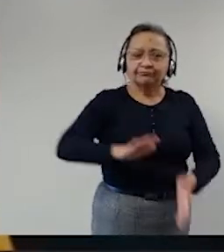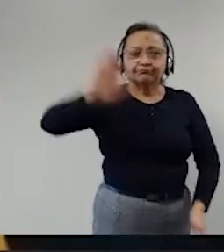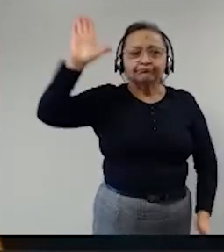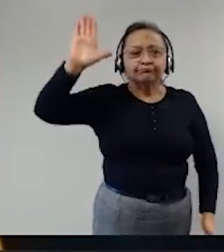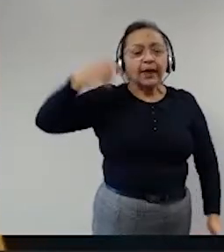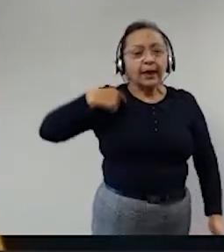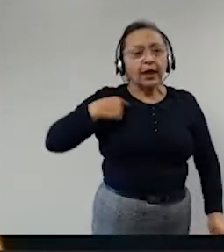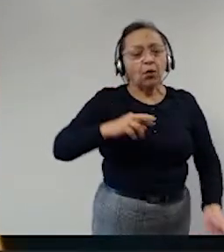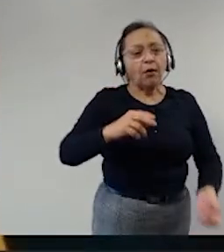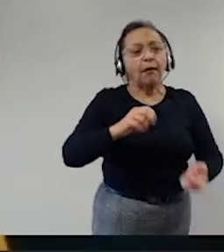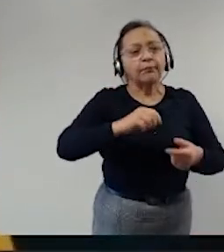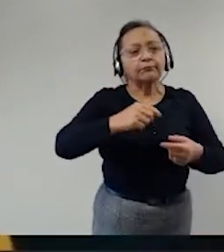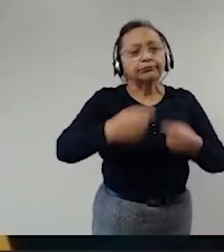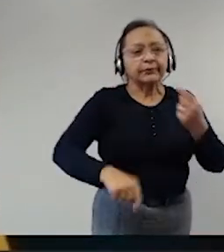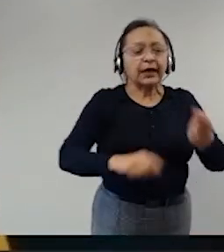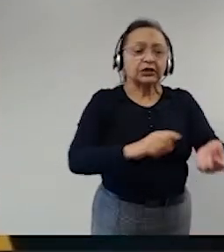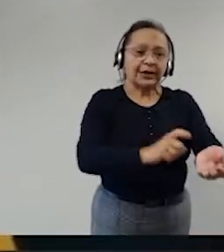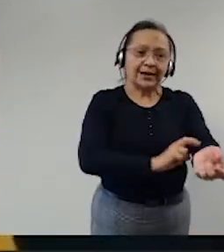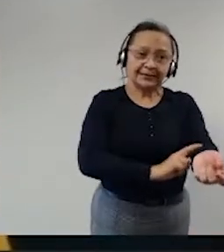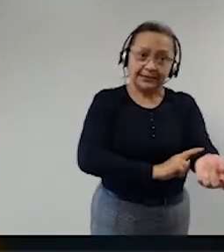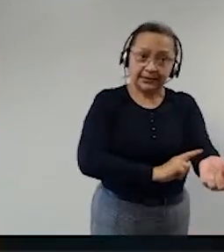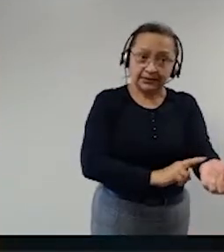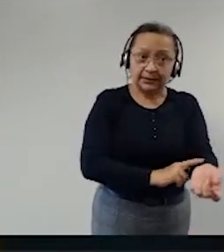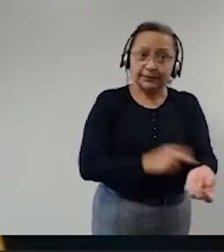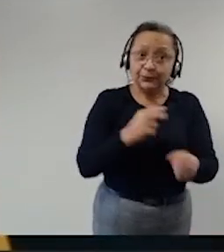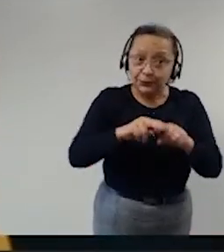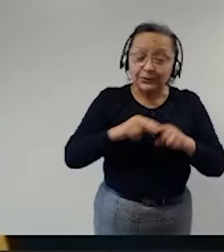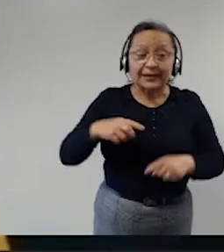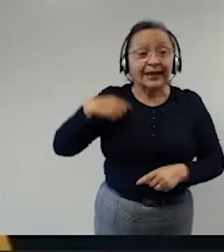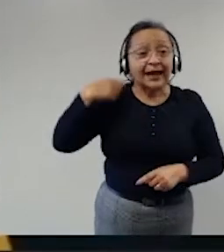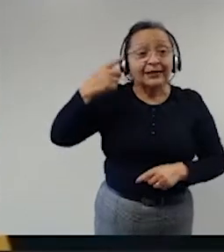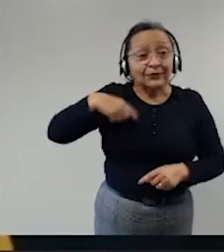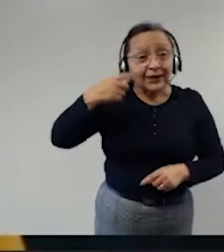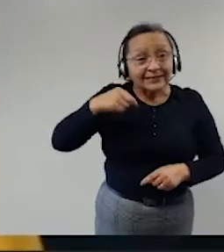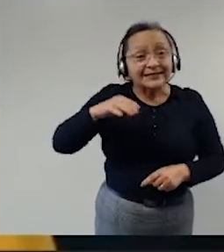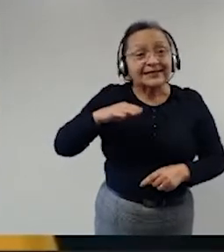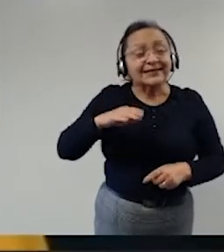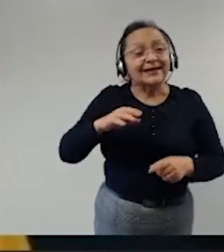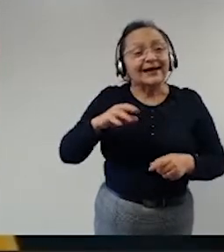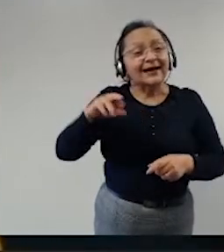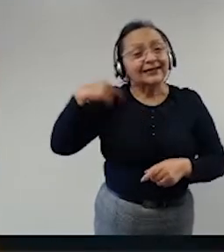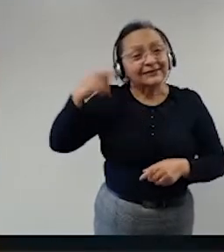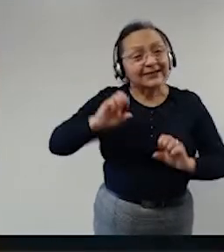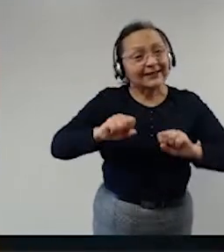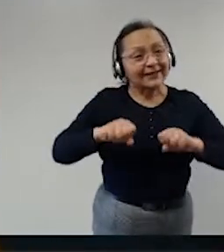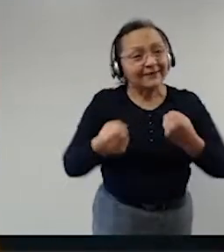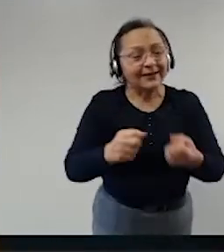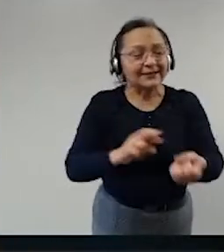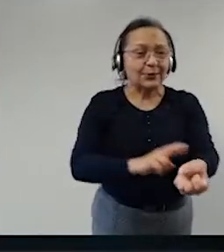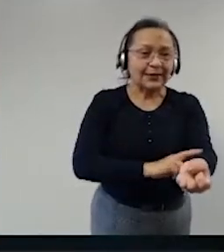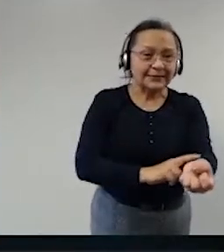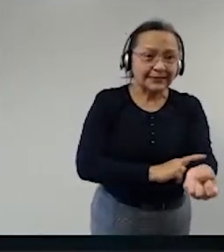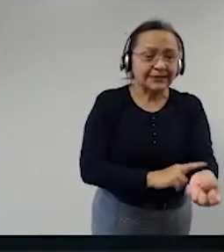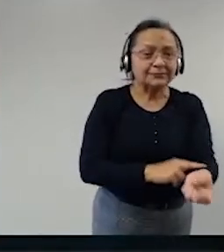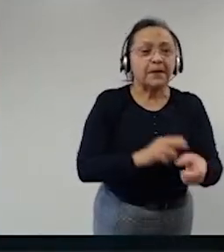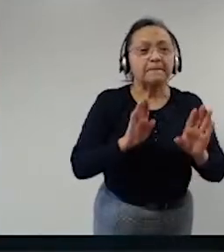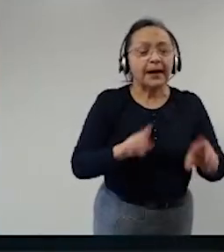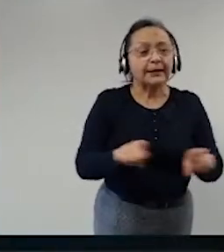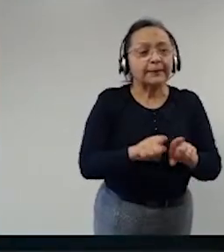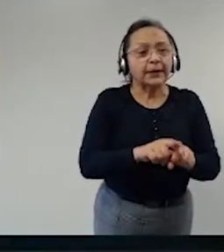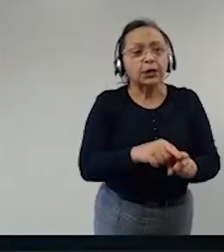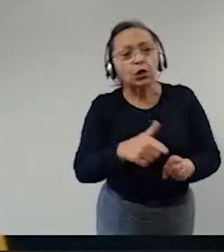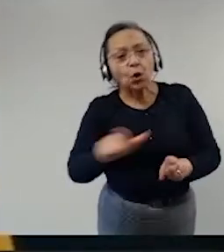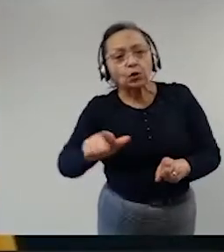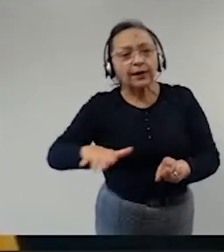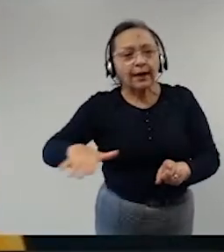advocacia racial, né? E aí a gente pode pensar não só no espectro dos crimes, do crime de racismo, da injúria racial, mas em outros